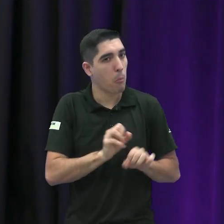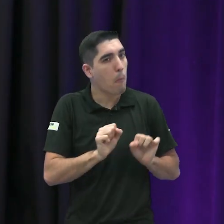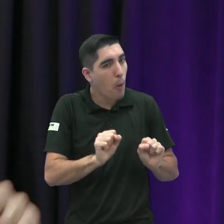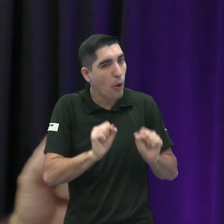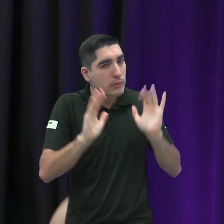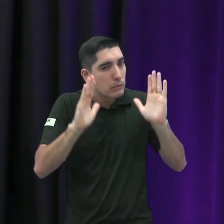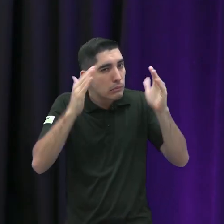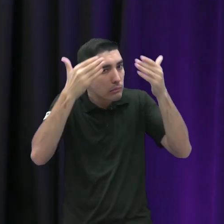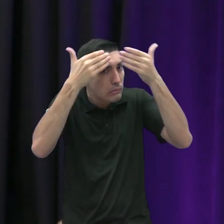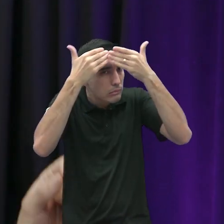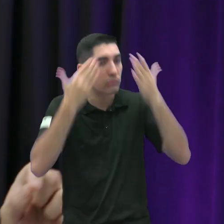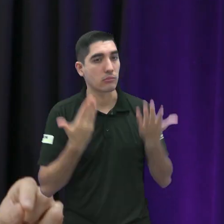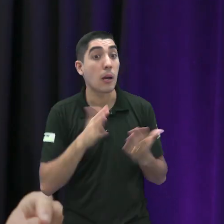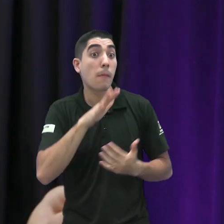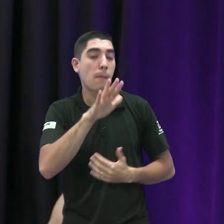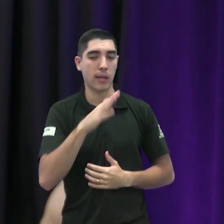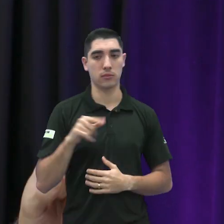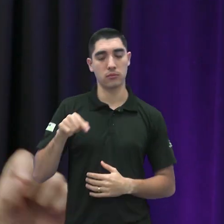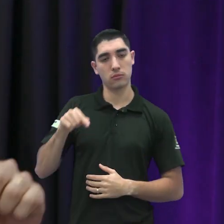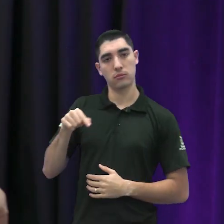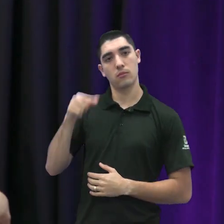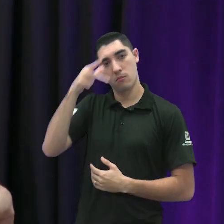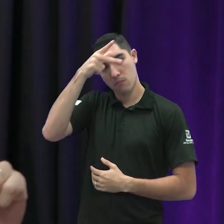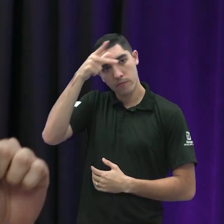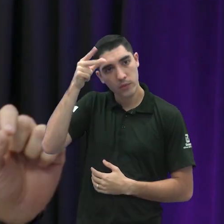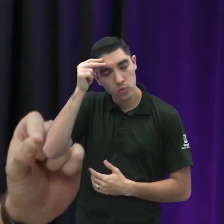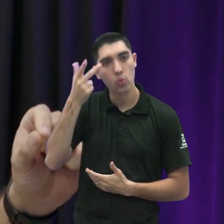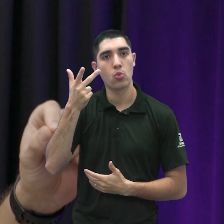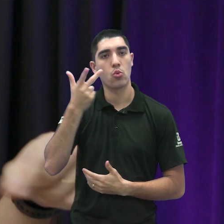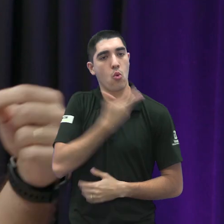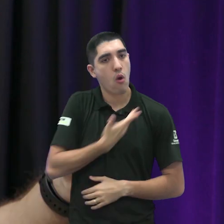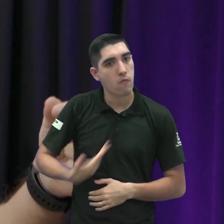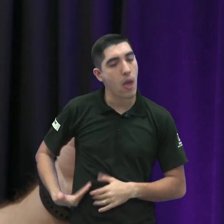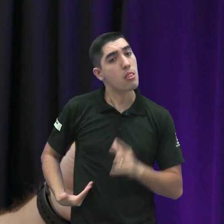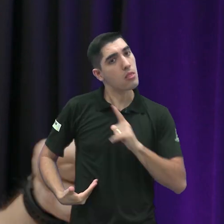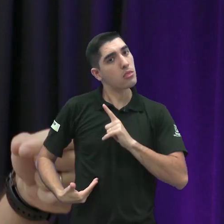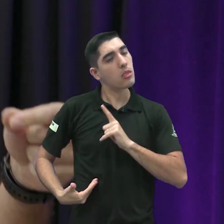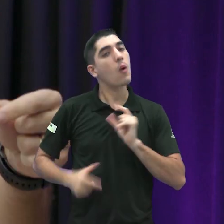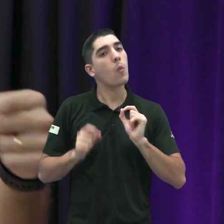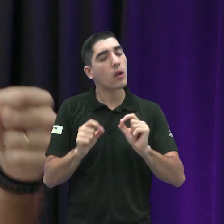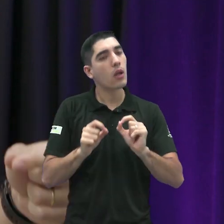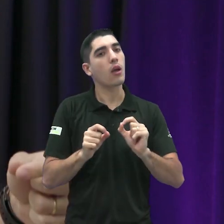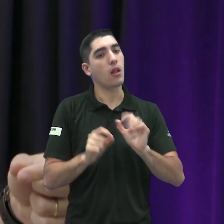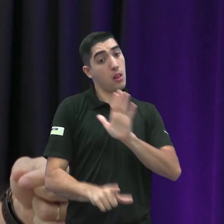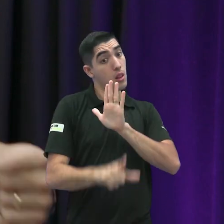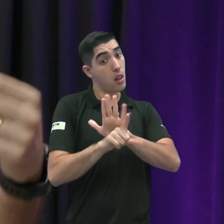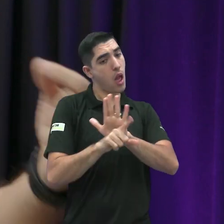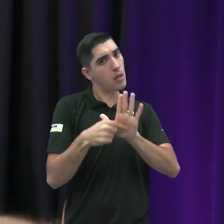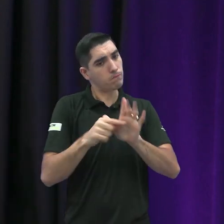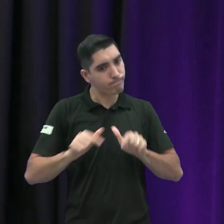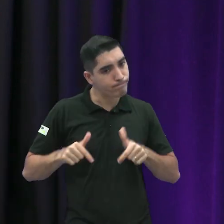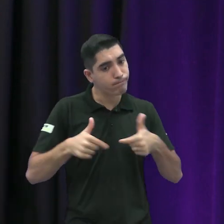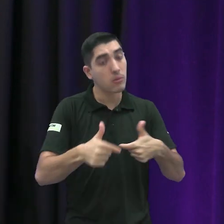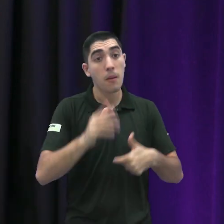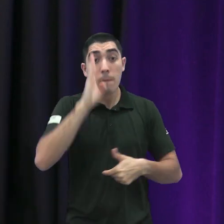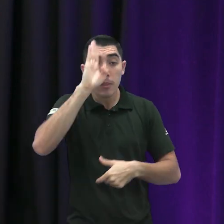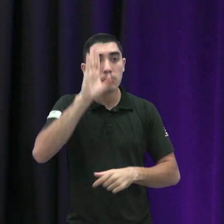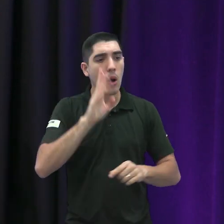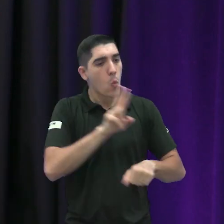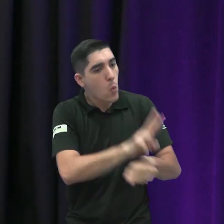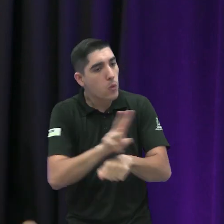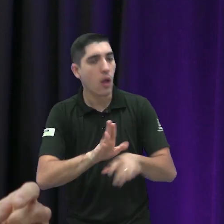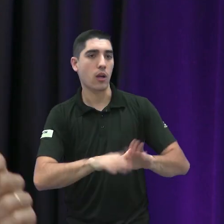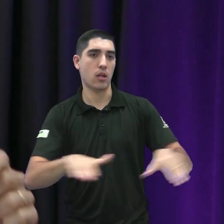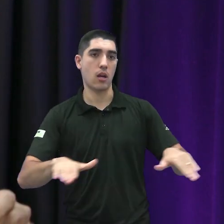mas o poder público tem proteções, né? Medidas para proteger, muitas vezes, as crianças até no ambiente doméstico,